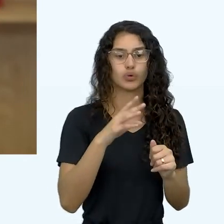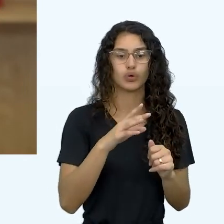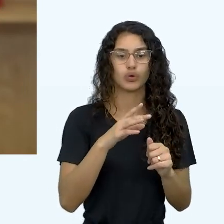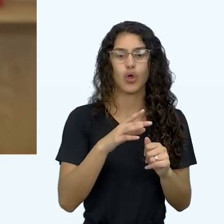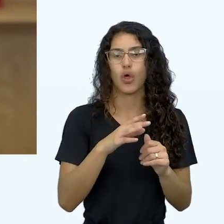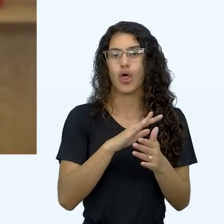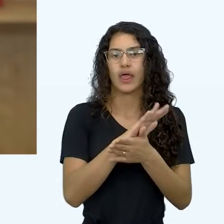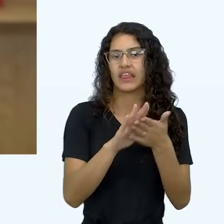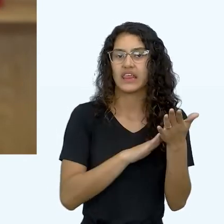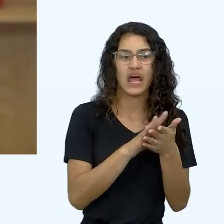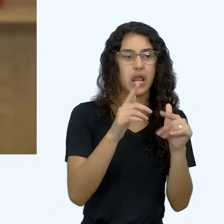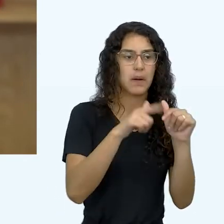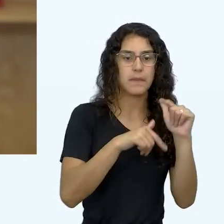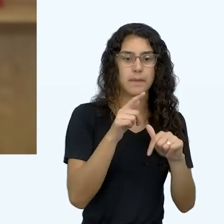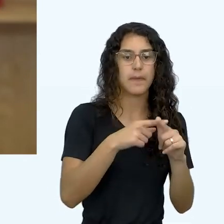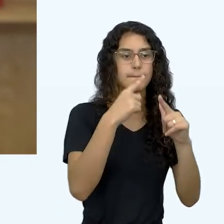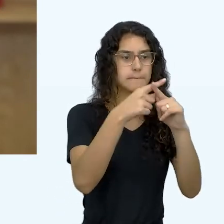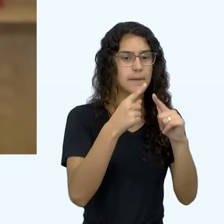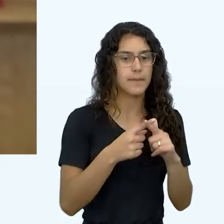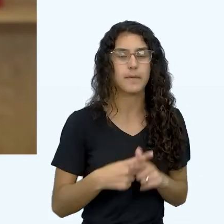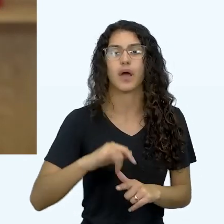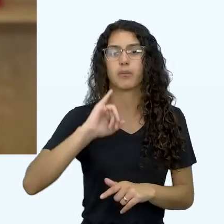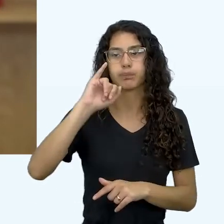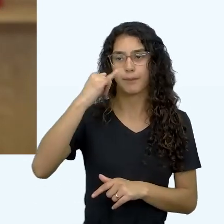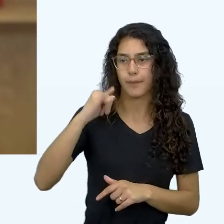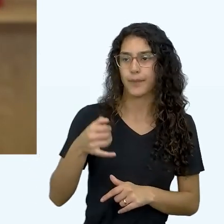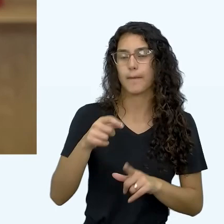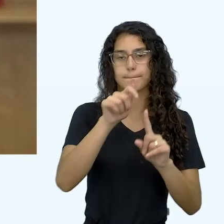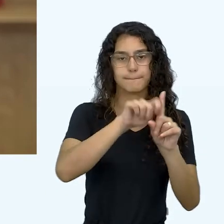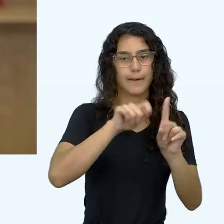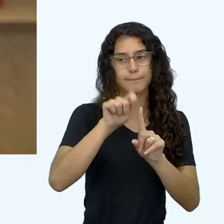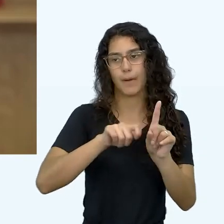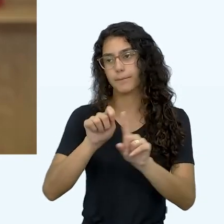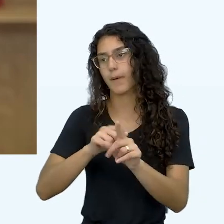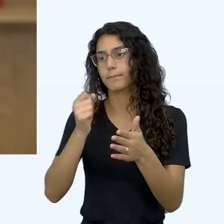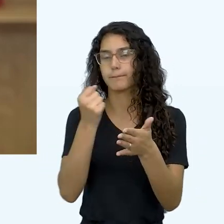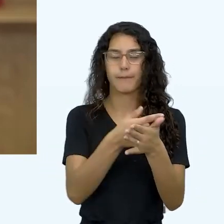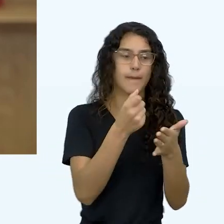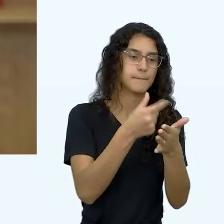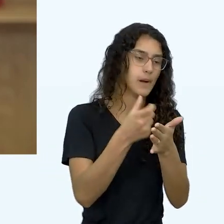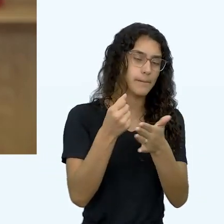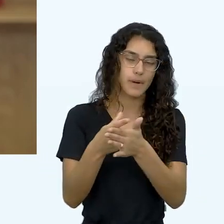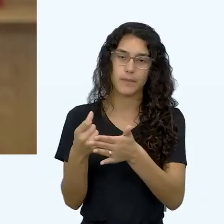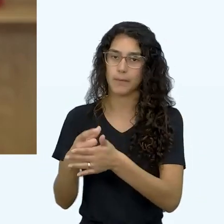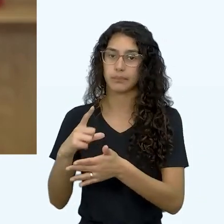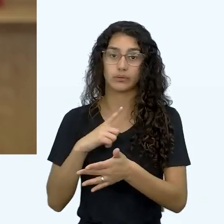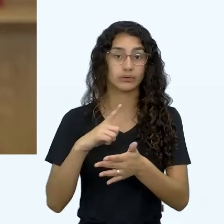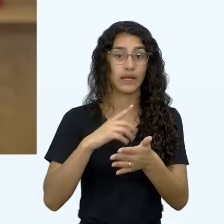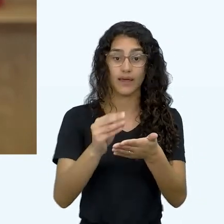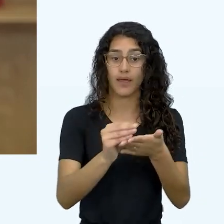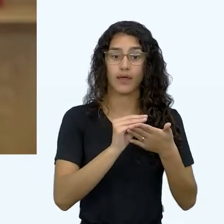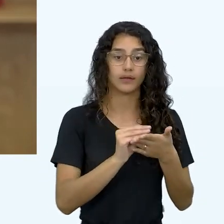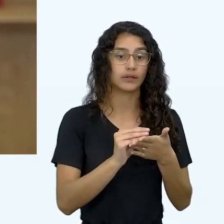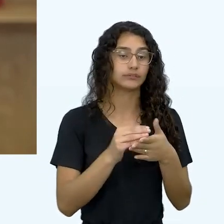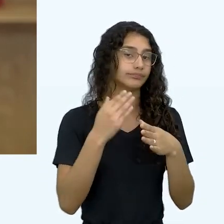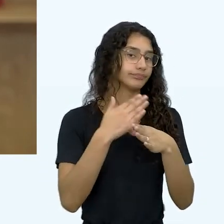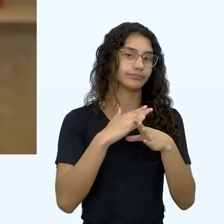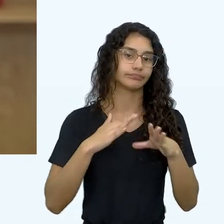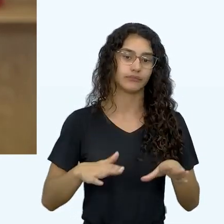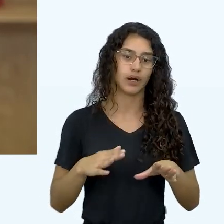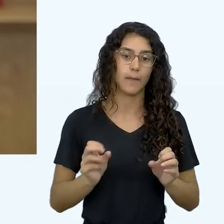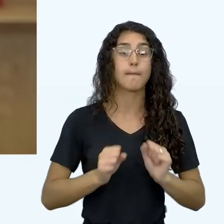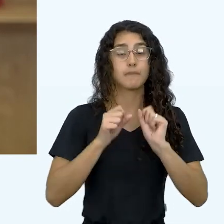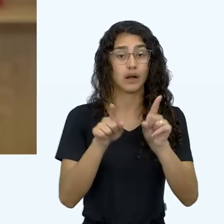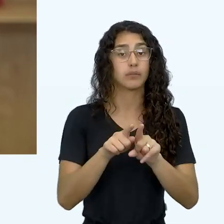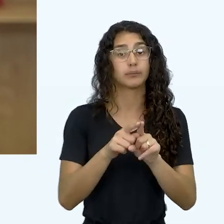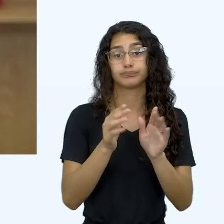passivos, coisas financiadas, coisas que vão te dar custo mensal, coisas que vão te dar prejuízo, coisas que não vão te dar renda, cara, você provavelmente vai ser pobre